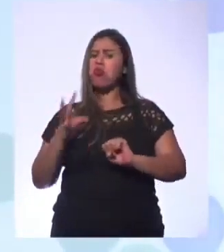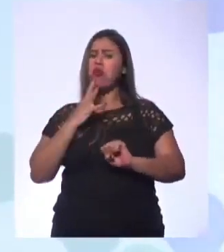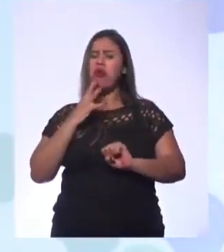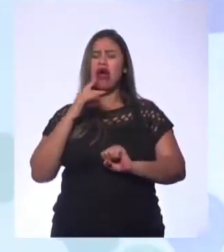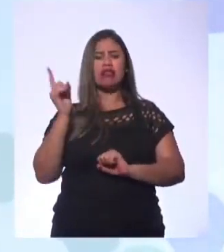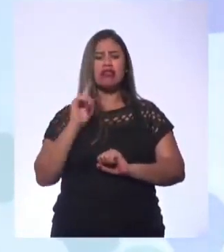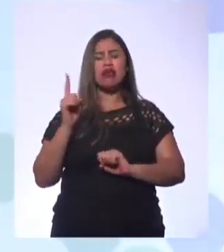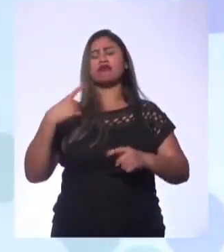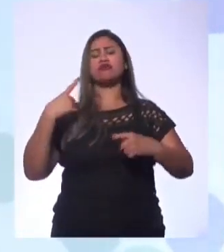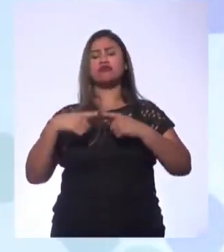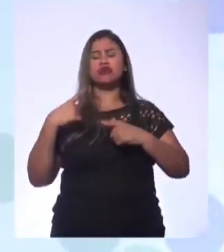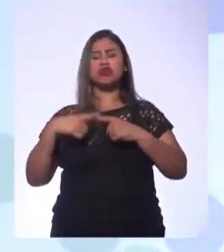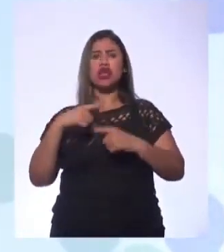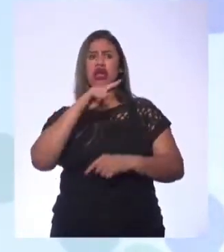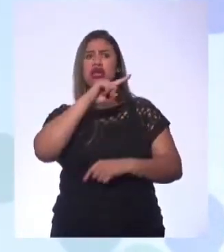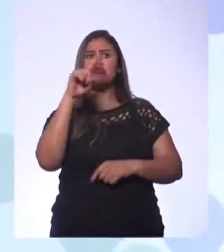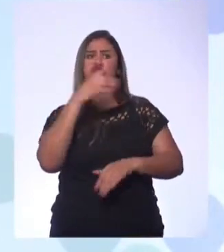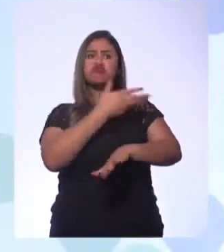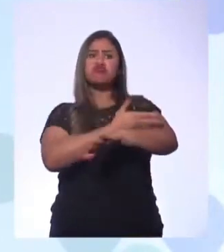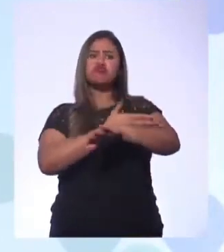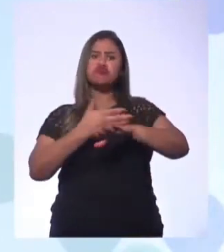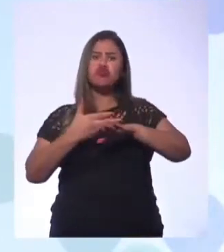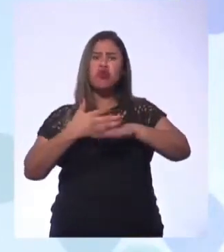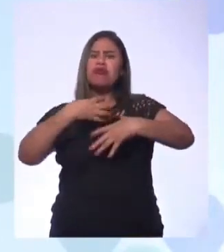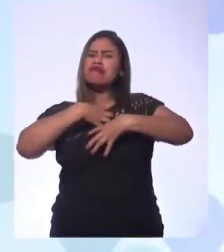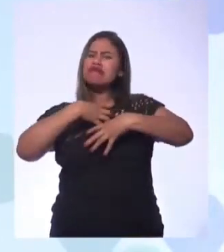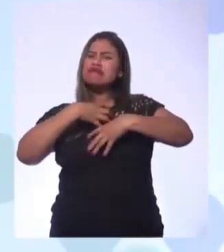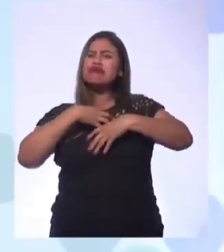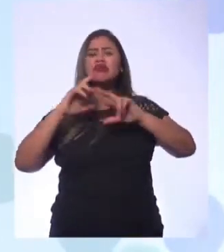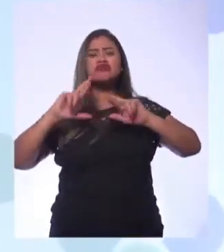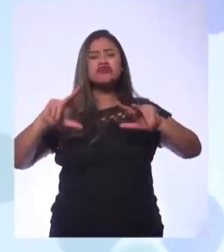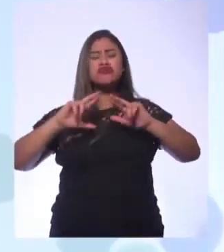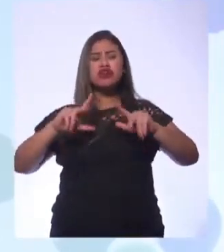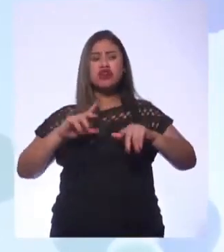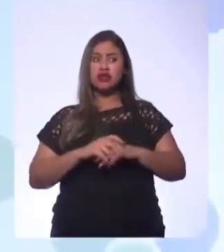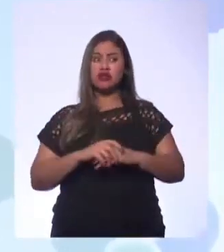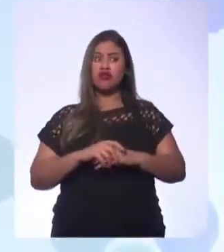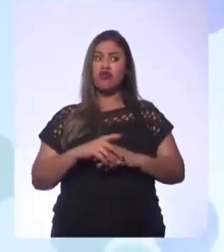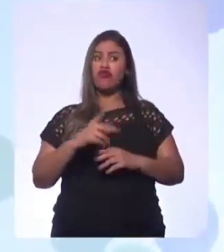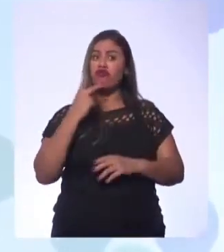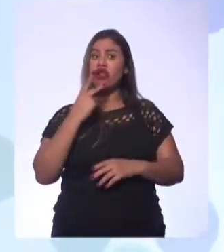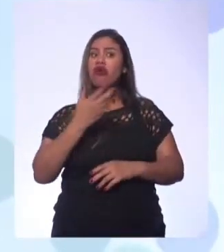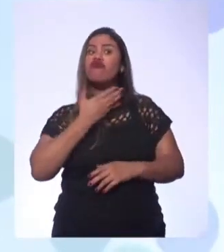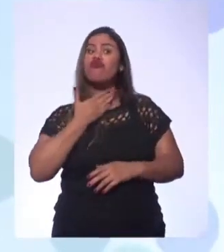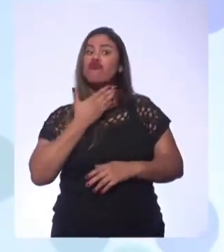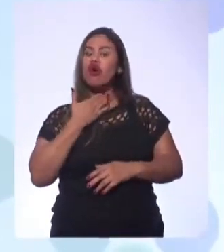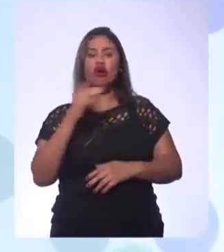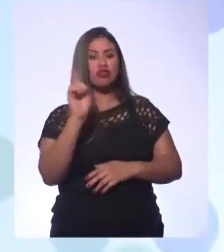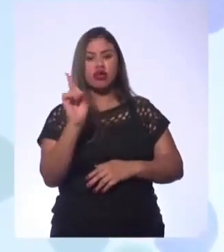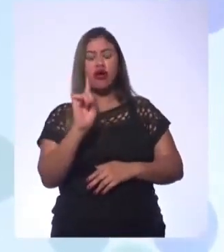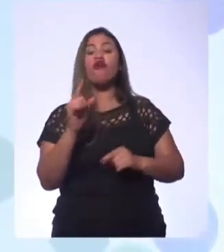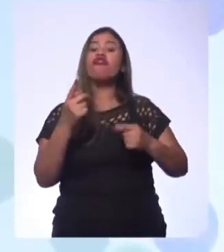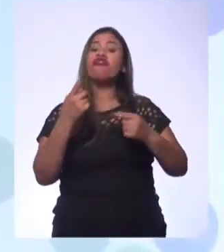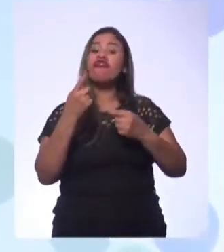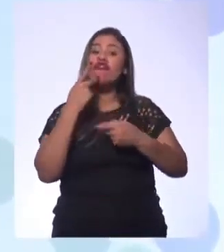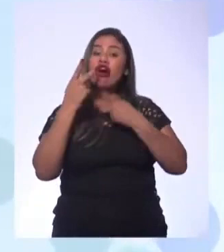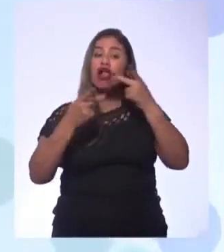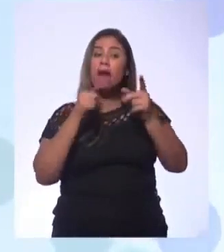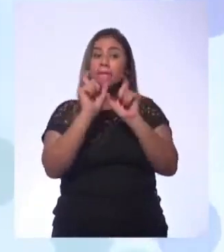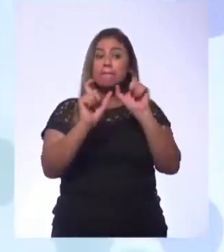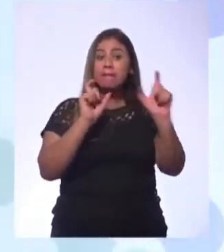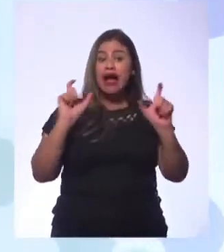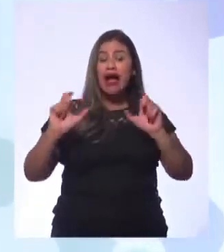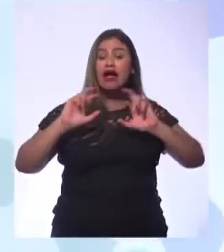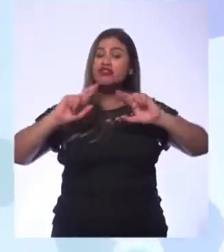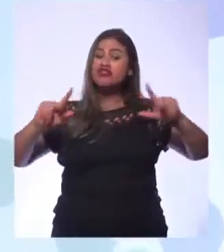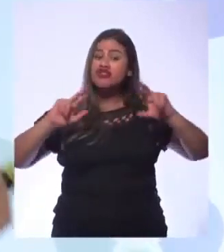Porque eles têm todo um jeito diferente. Não estou falando de questão de sotaque, tá, gente? Estou falando de questão de